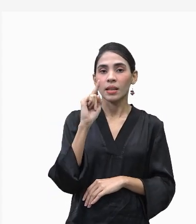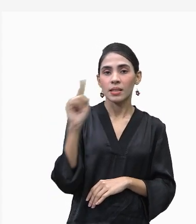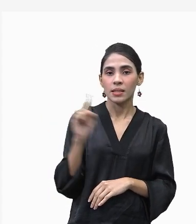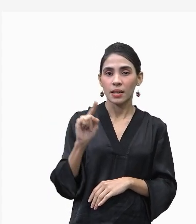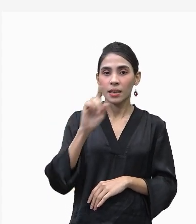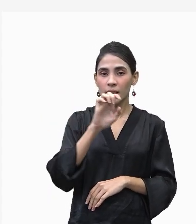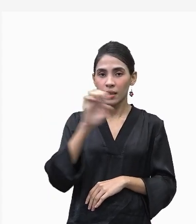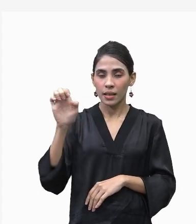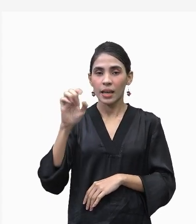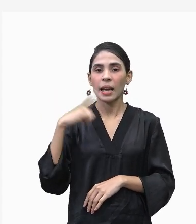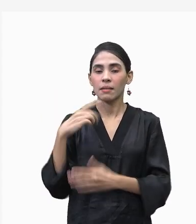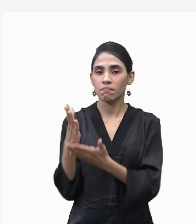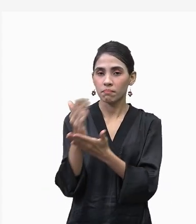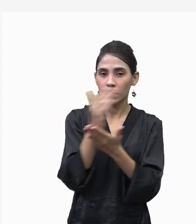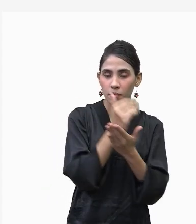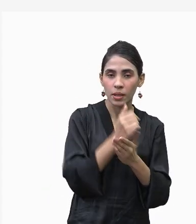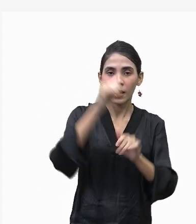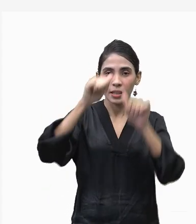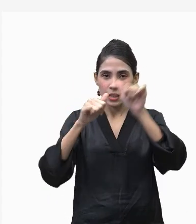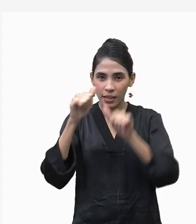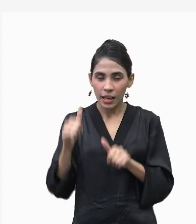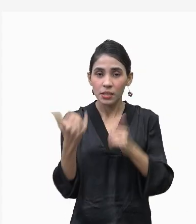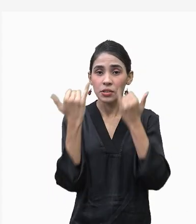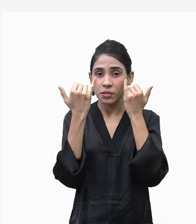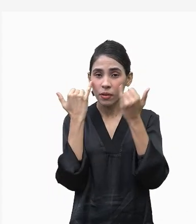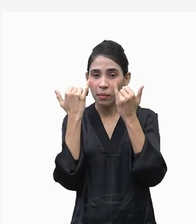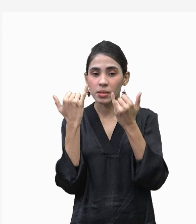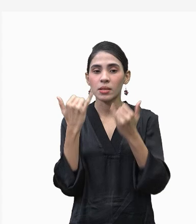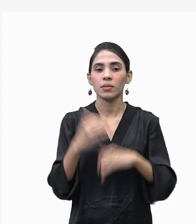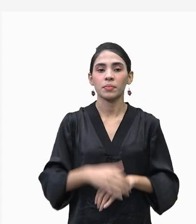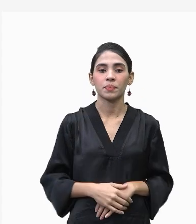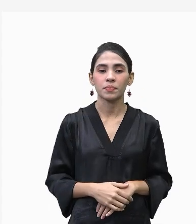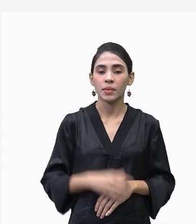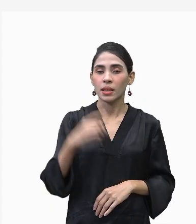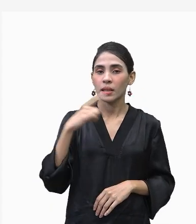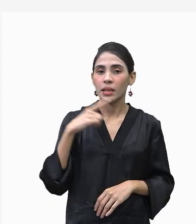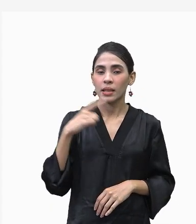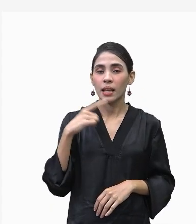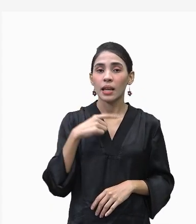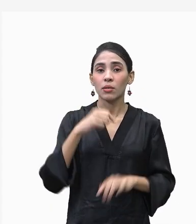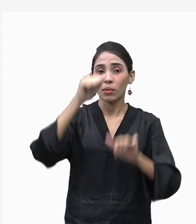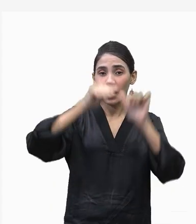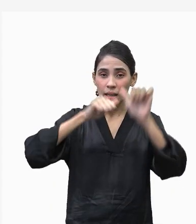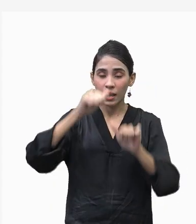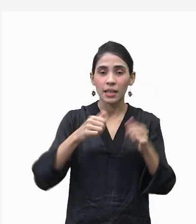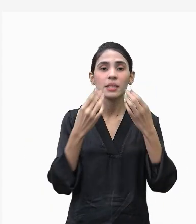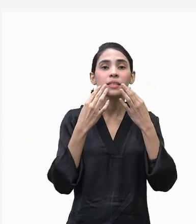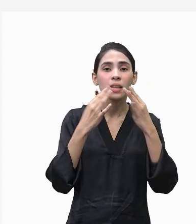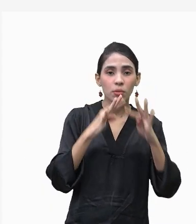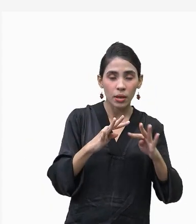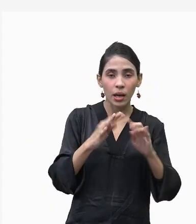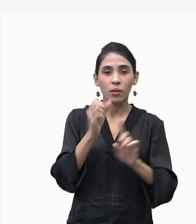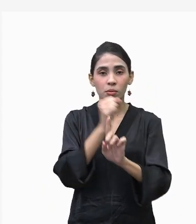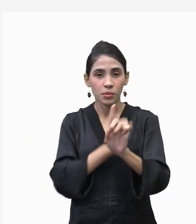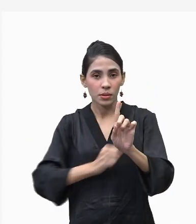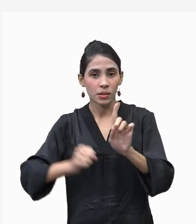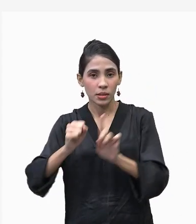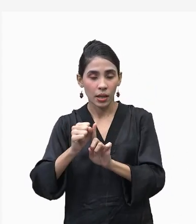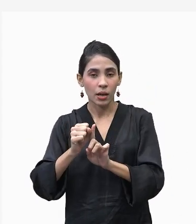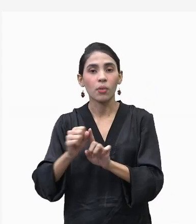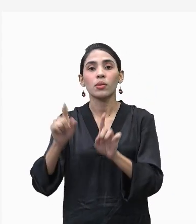coleta e análise de dados sobre aspectos que são naturais, sociais,